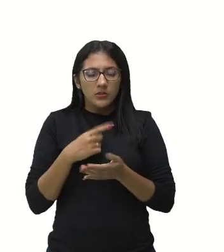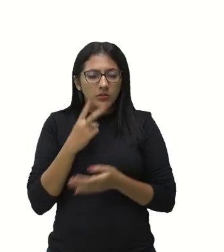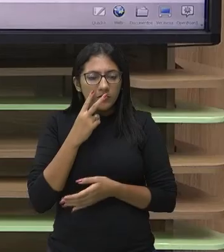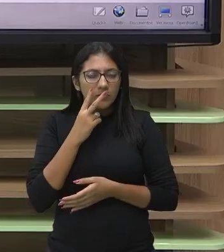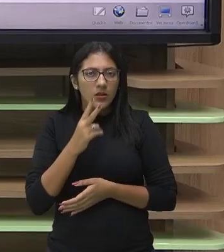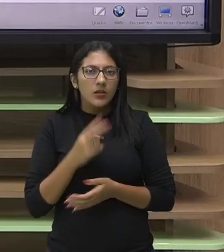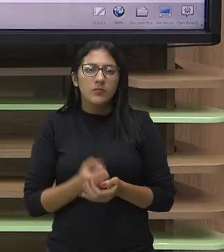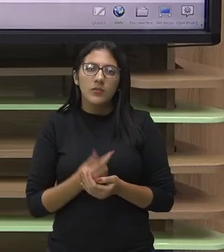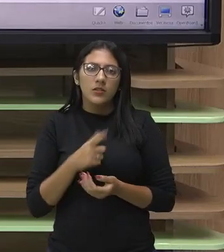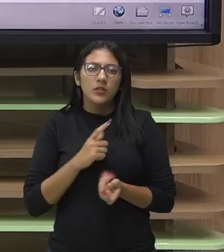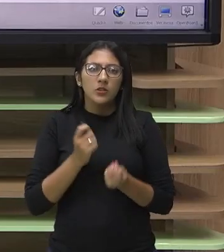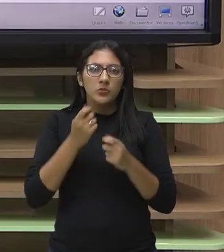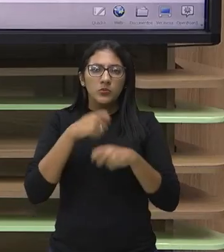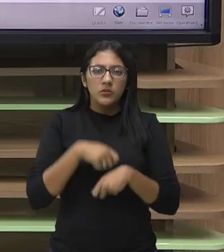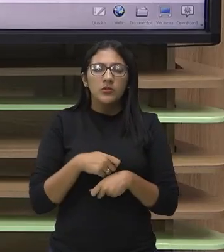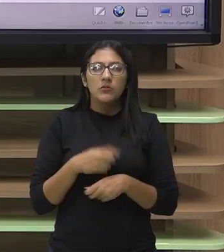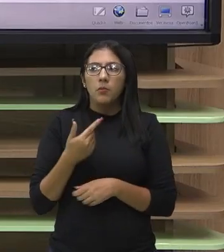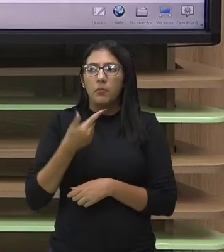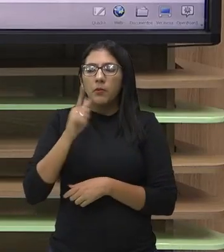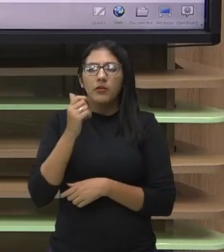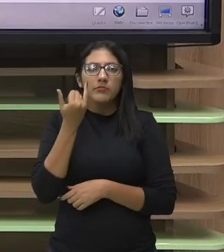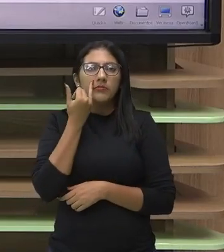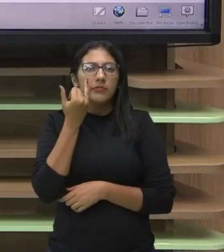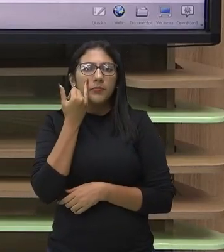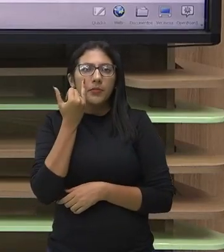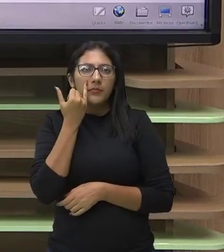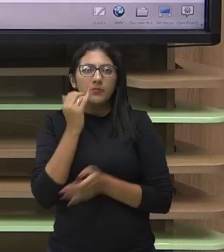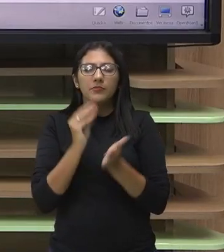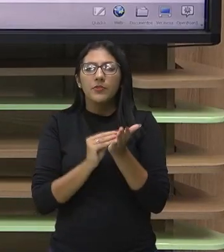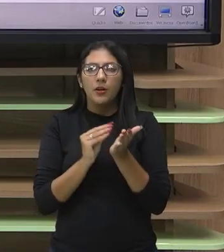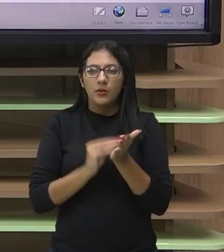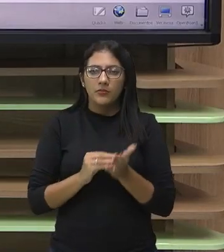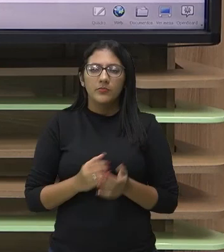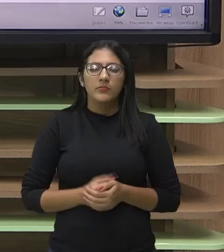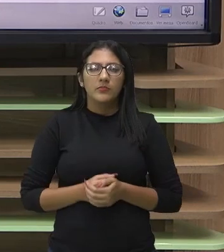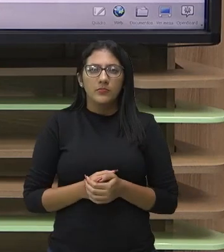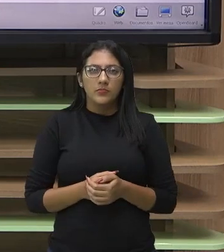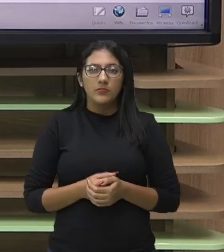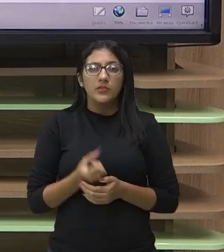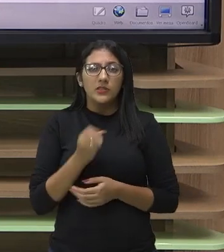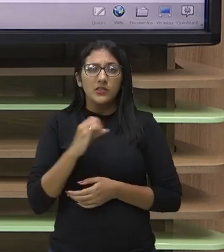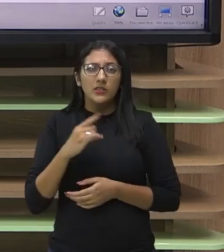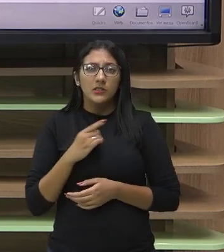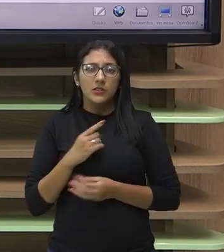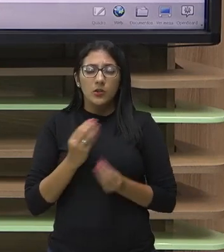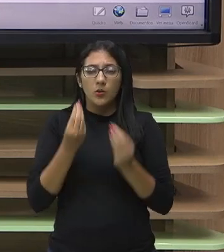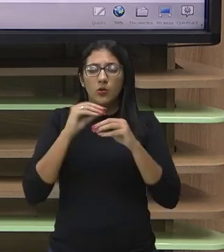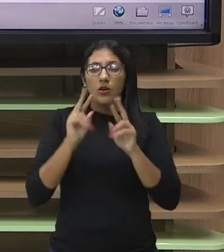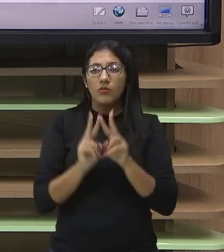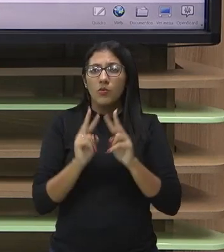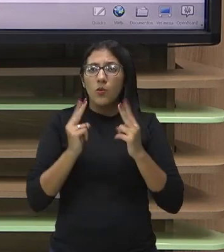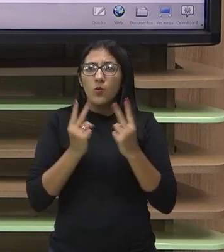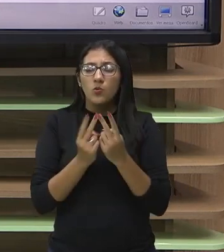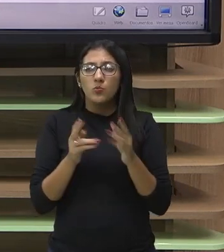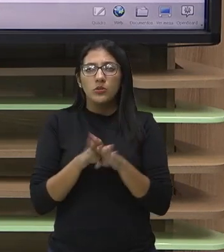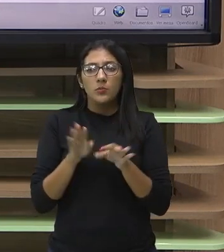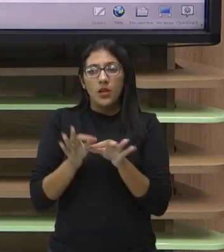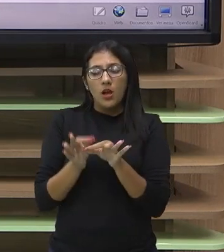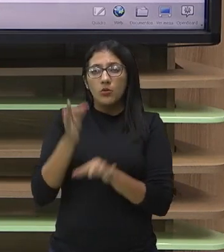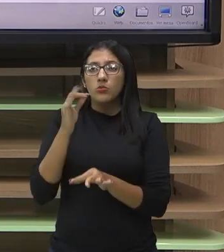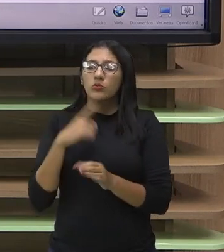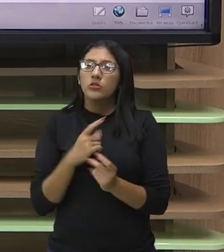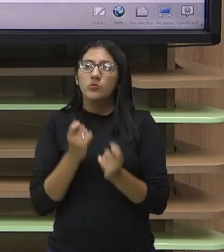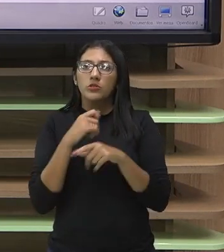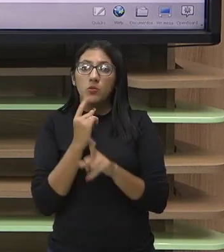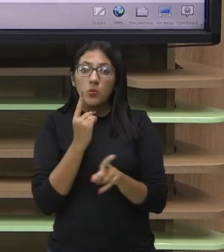gente vai poder encontrar a outra informação que está faltando. Se ele der volume e altura, a gente consegue encontrar o raio,